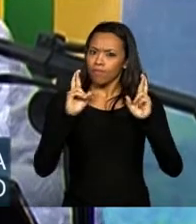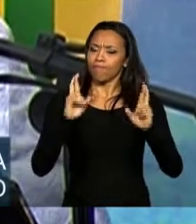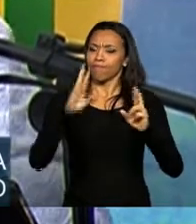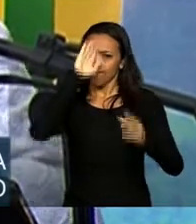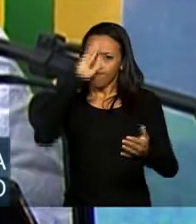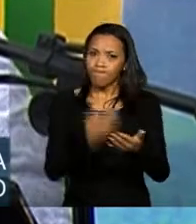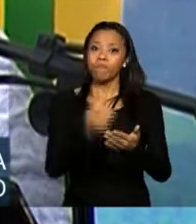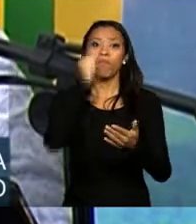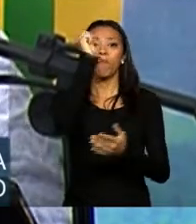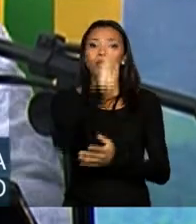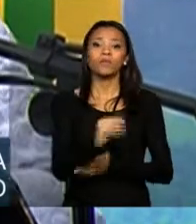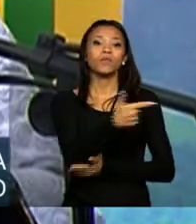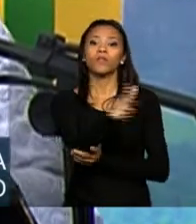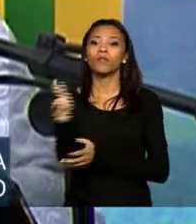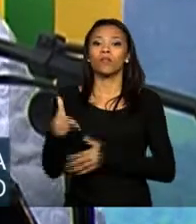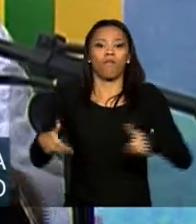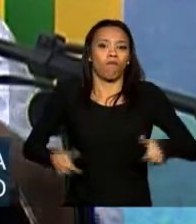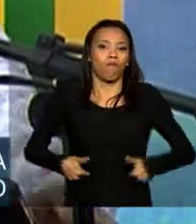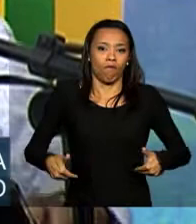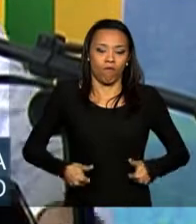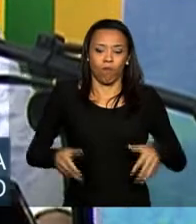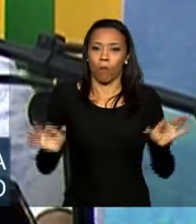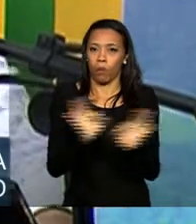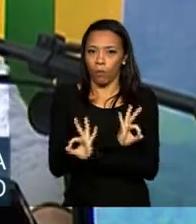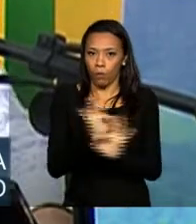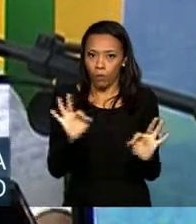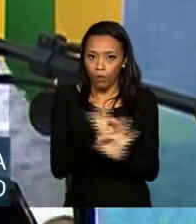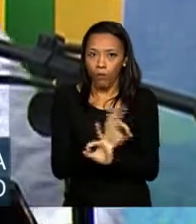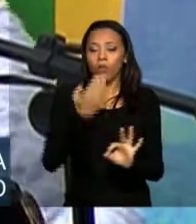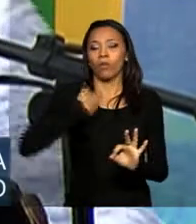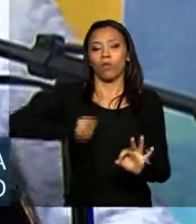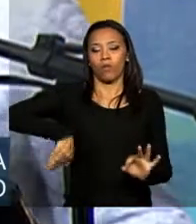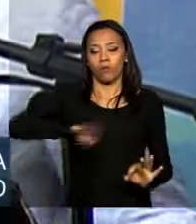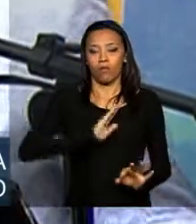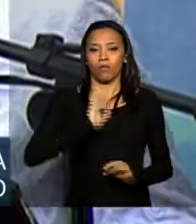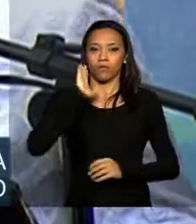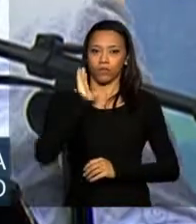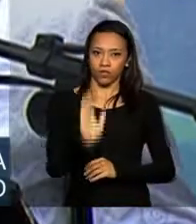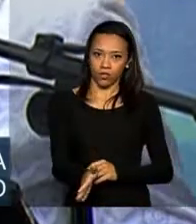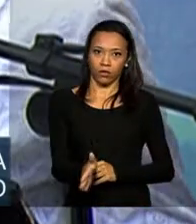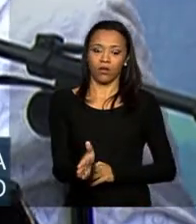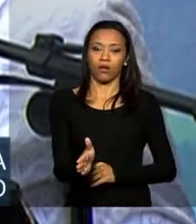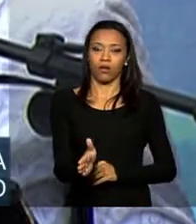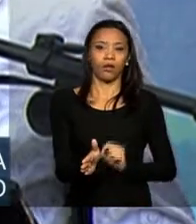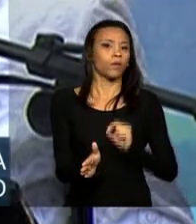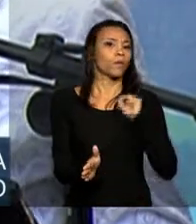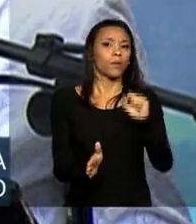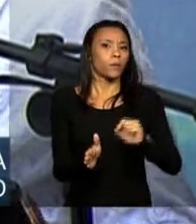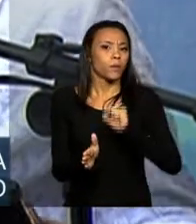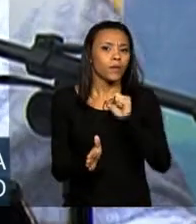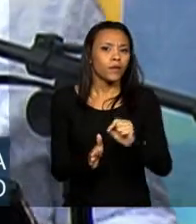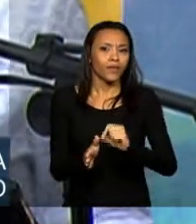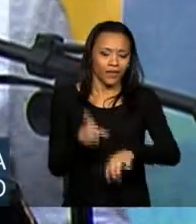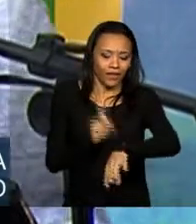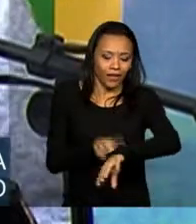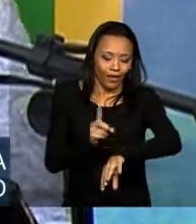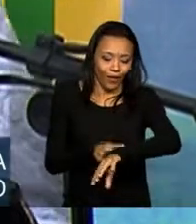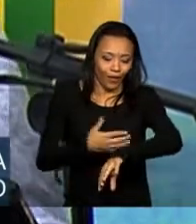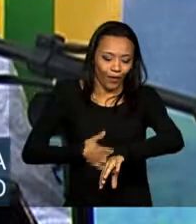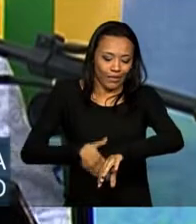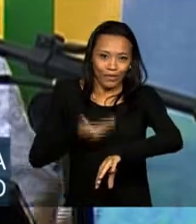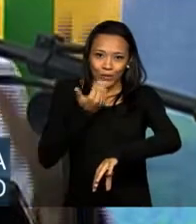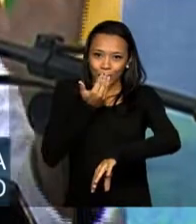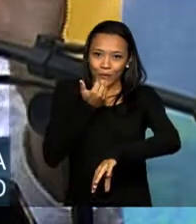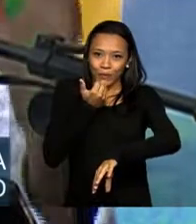sem fome então estamos já a a passando da hora do almoço